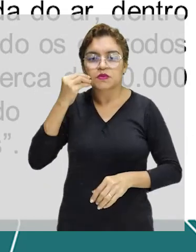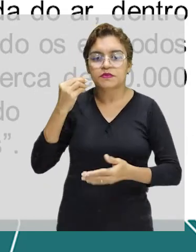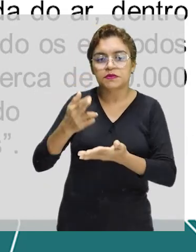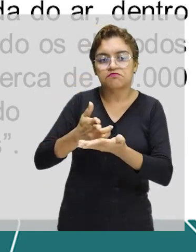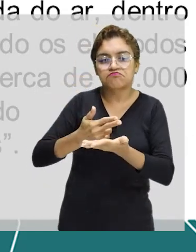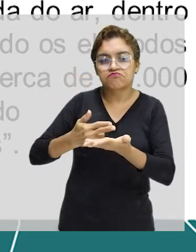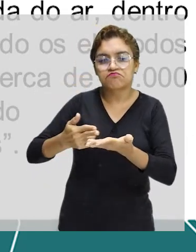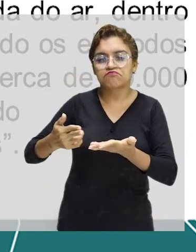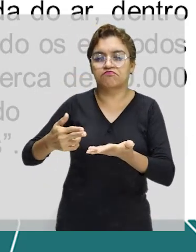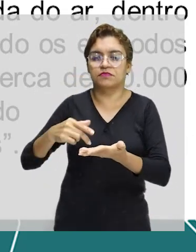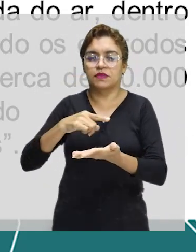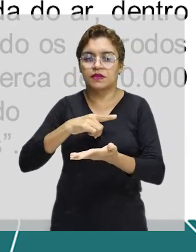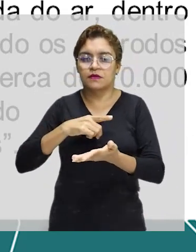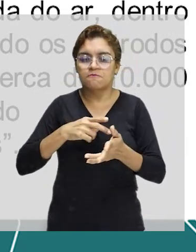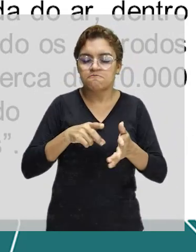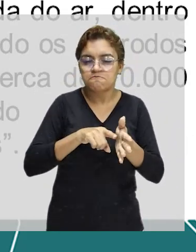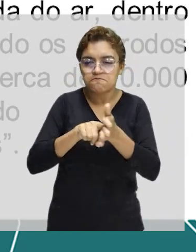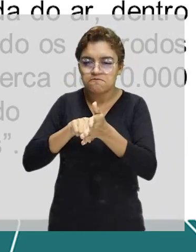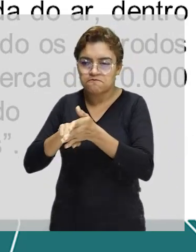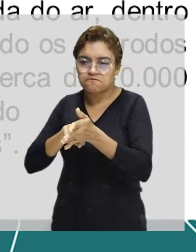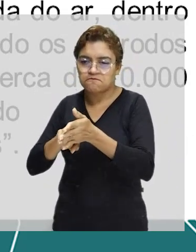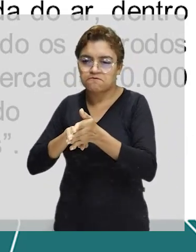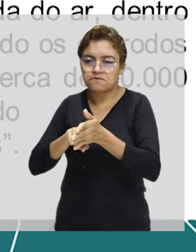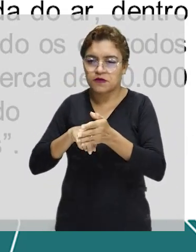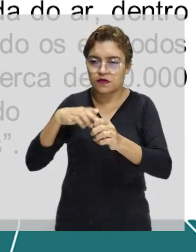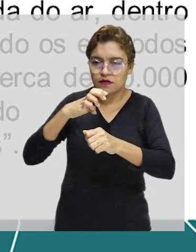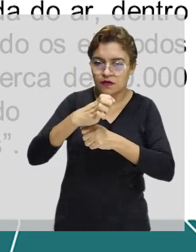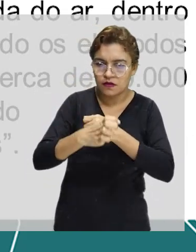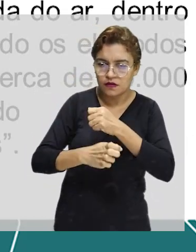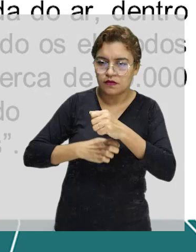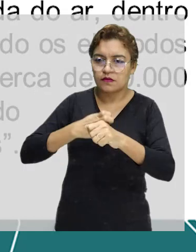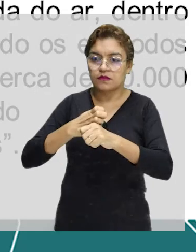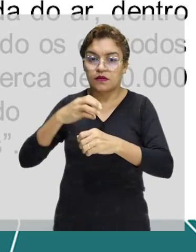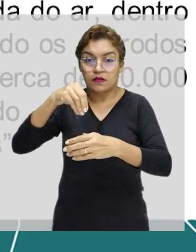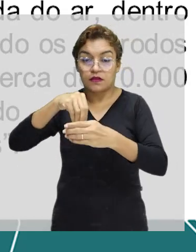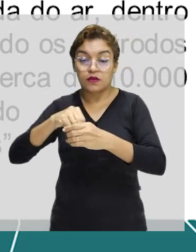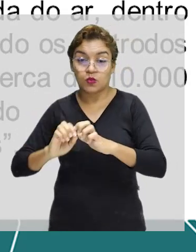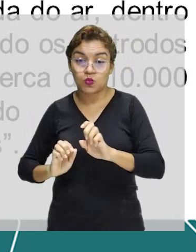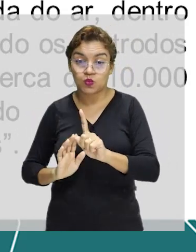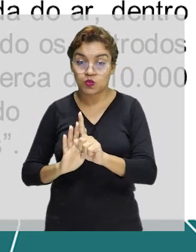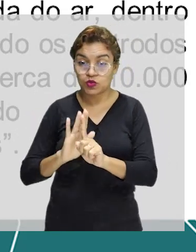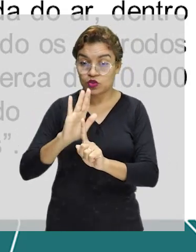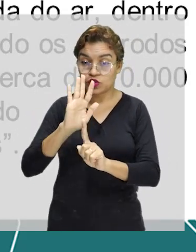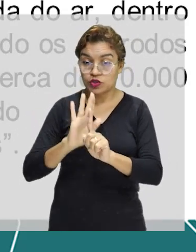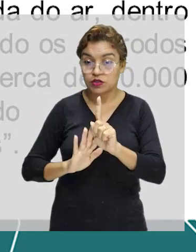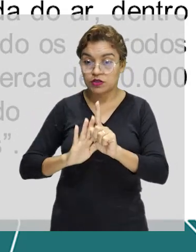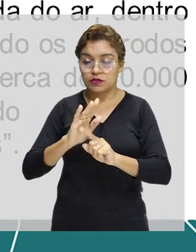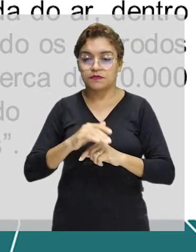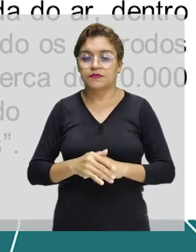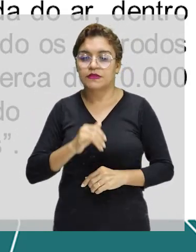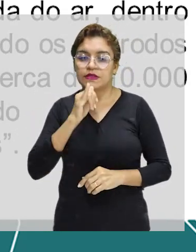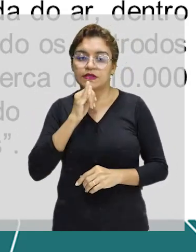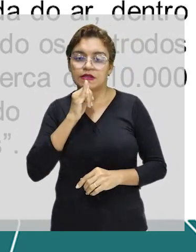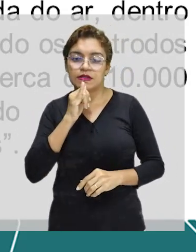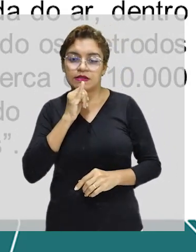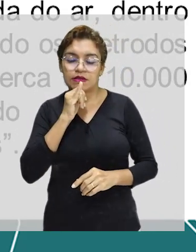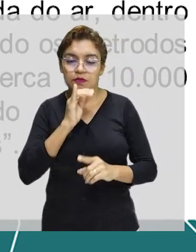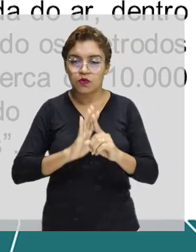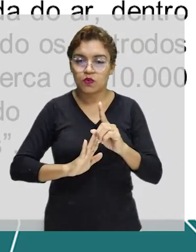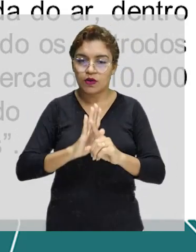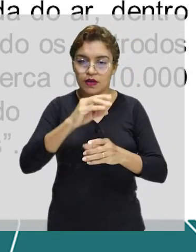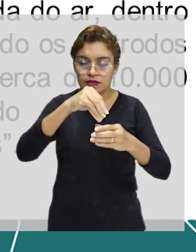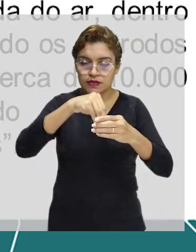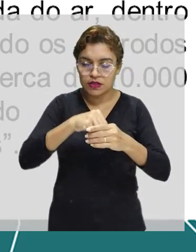permitia observar a existência de elétrons presentes nos gases. O fato de não importar o gás presente dentro